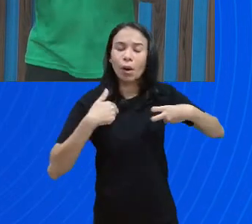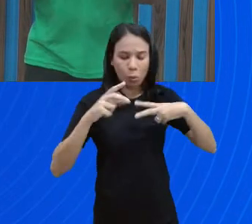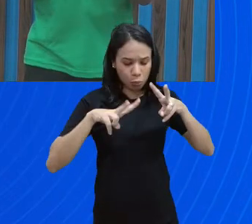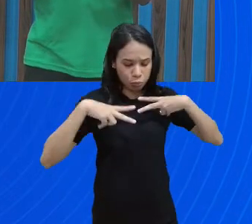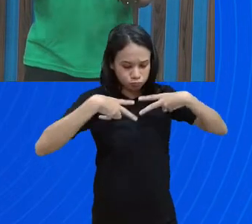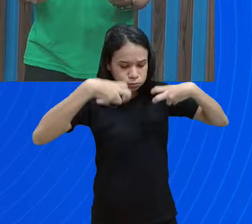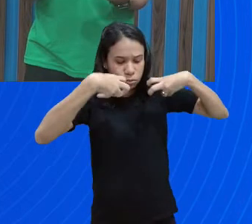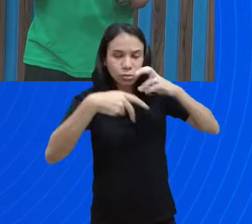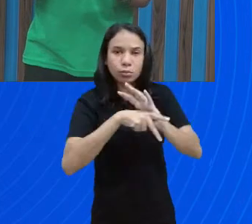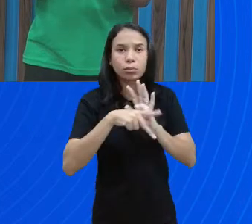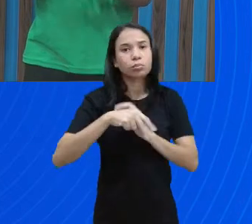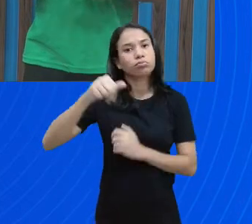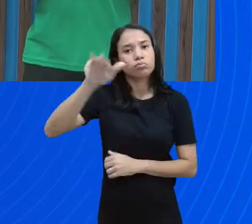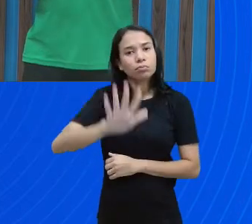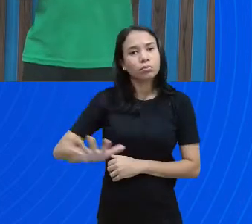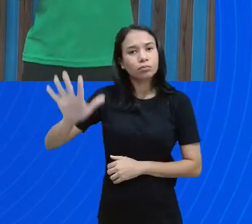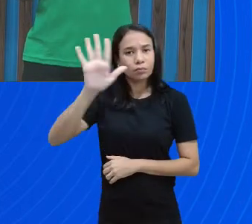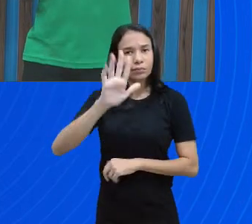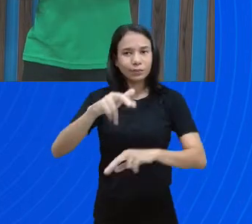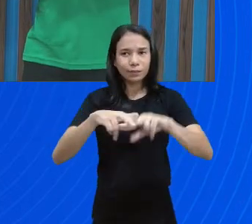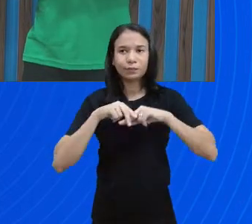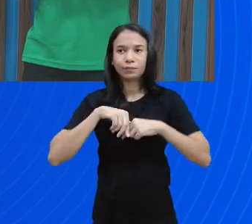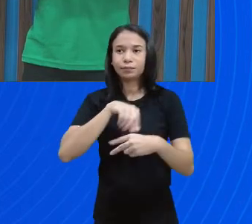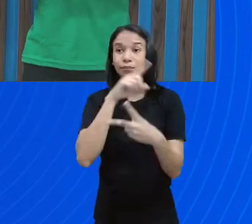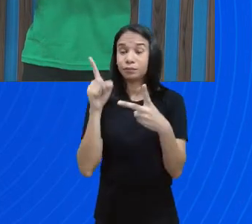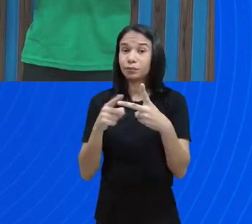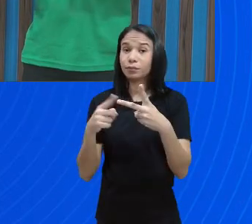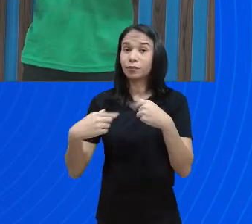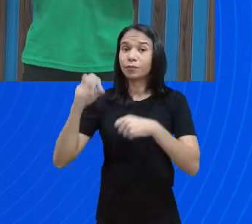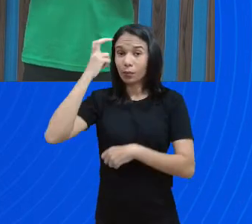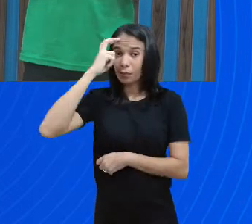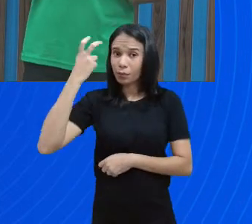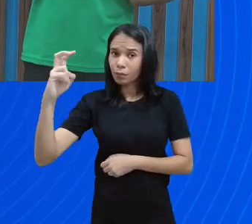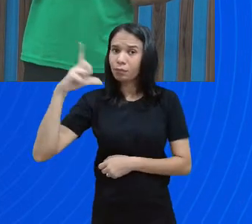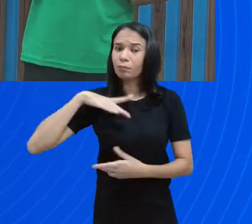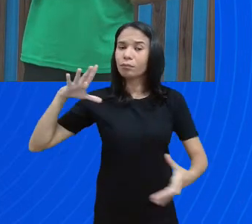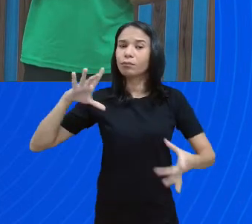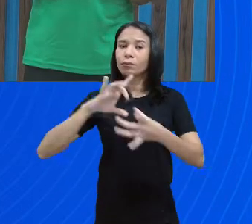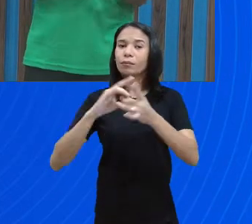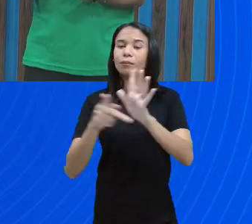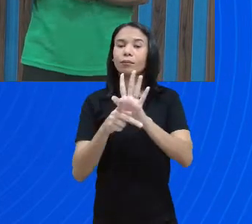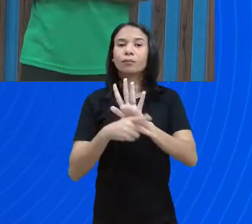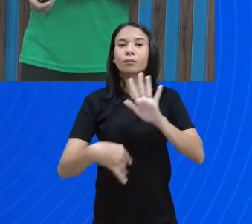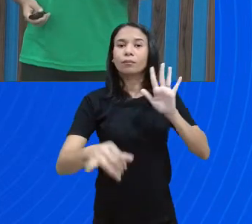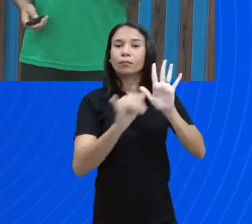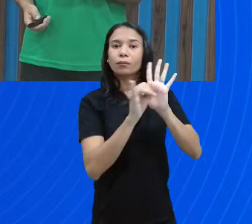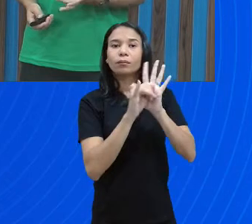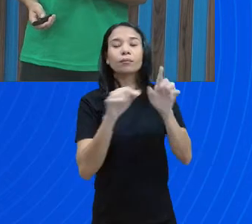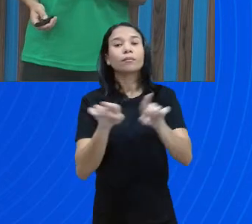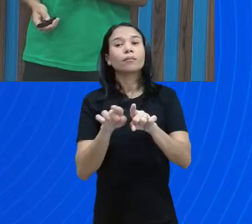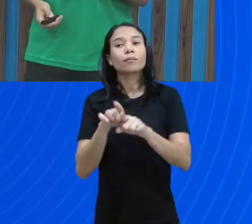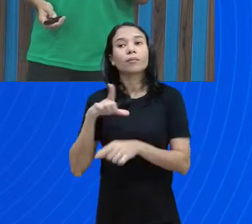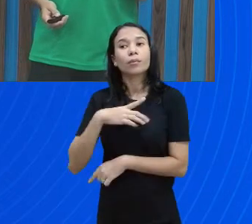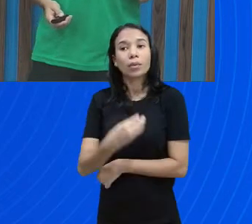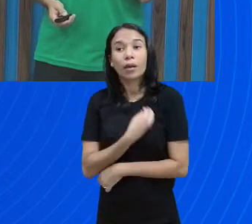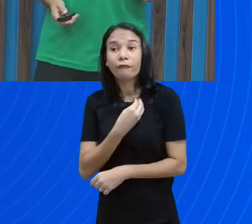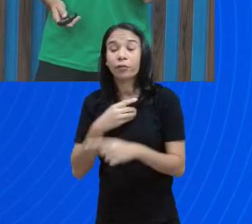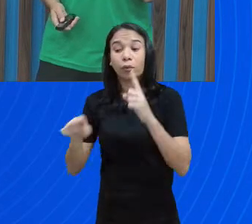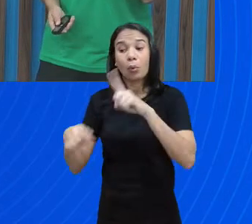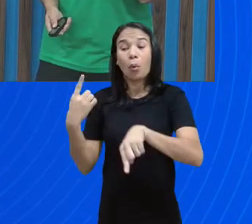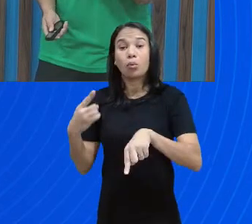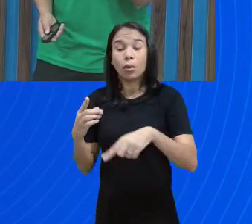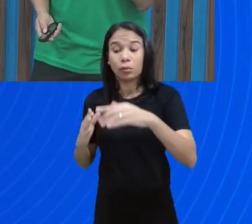símbolos nacionais, né? A gente tem também os fatores culturais, né, que estão relacionados a essa identidade e a existência ou não